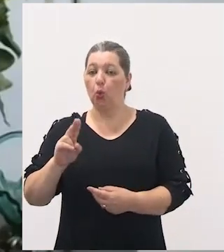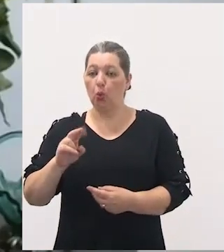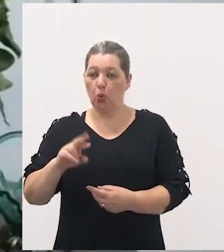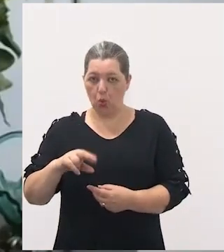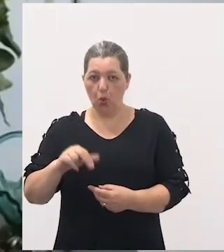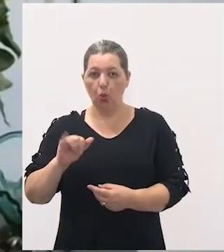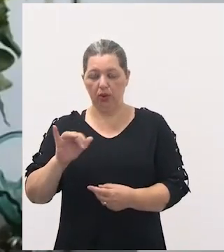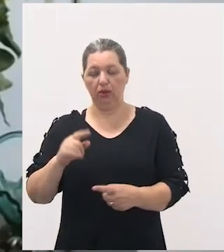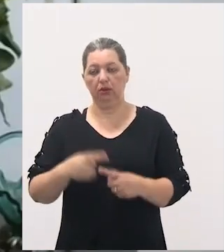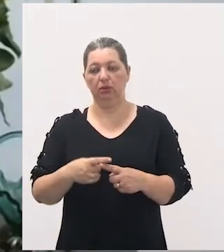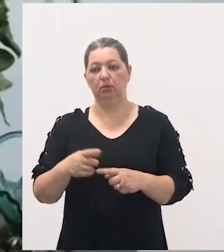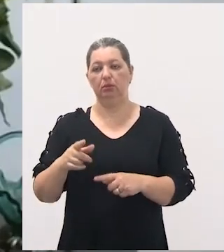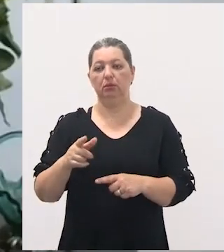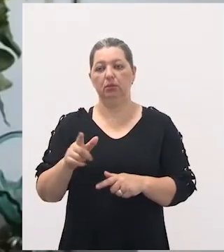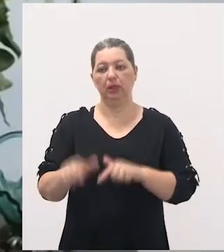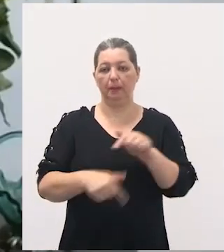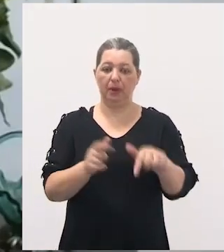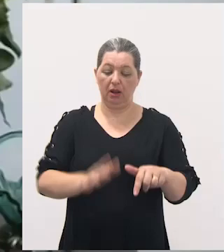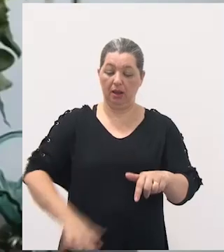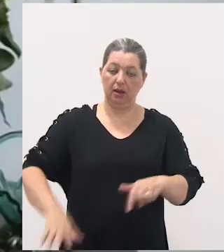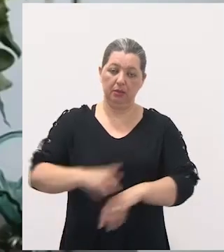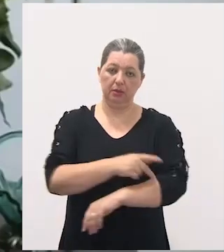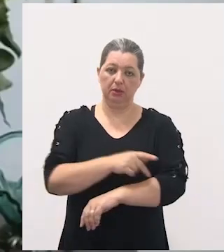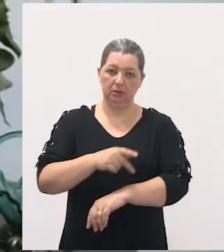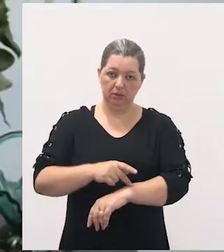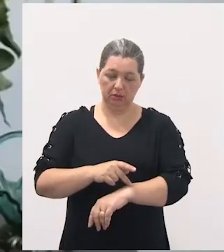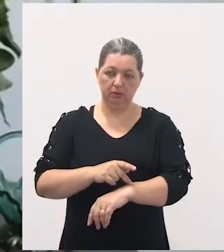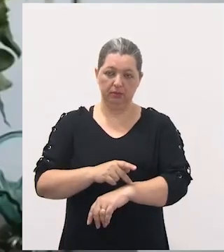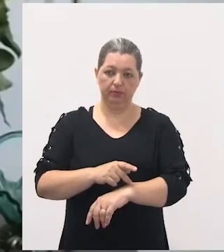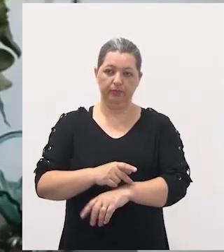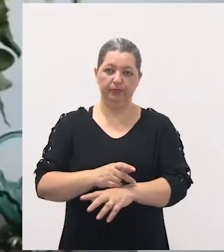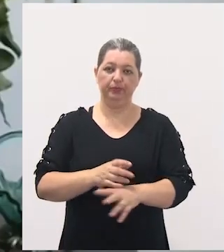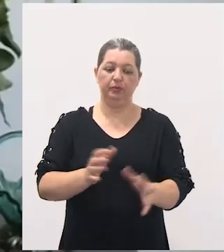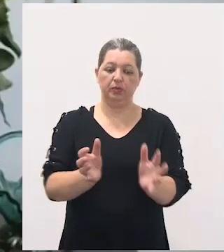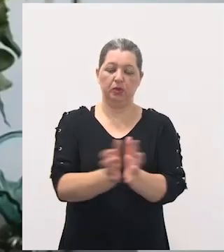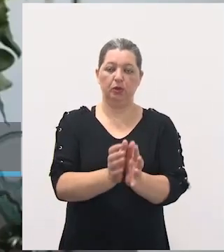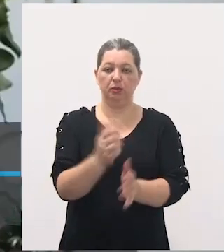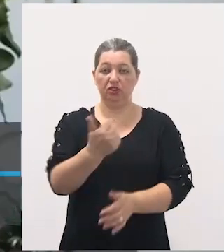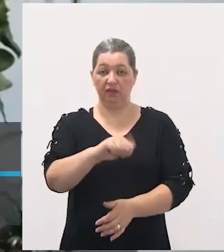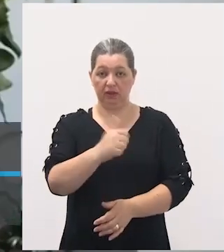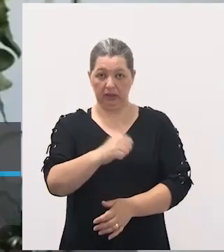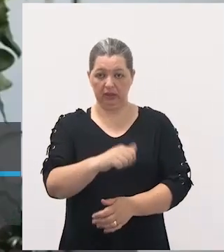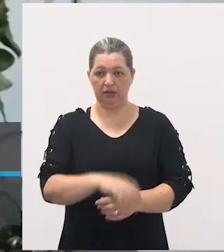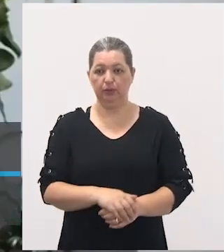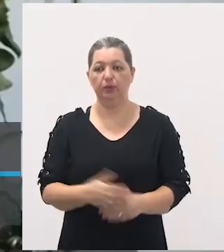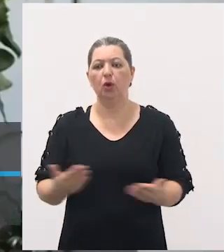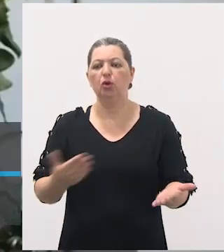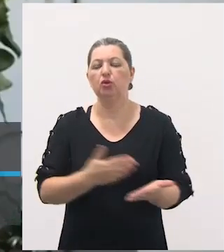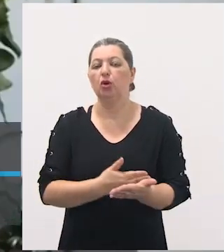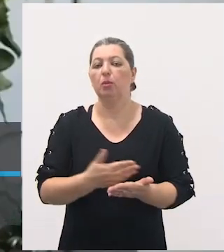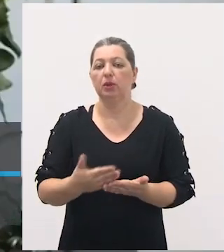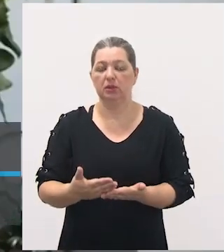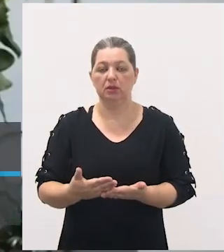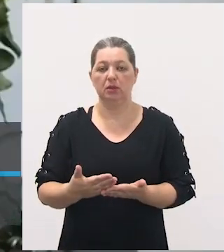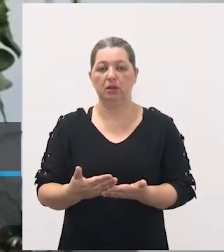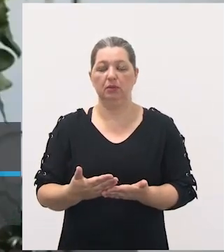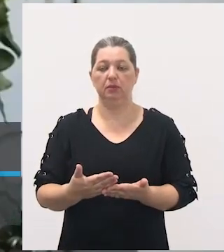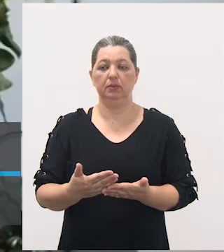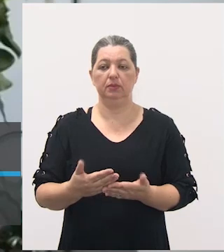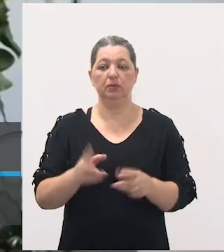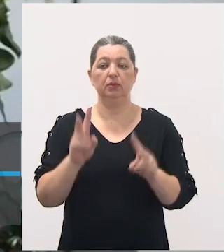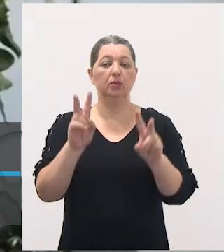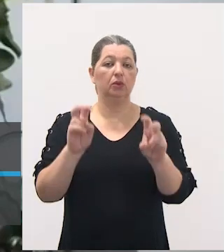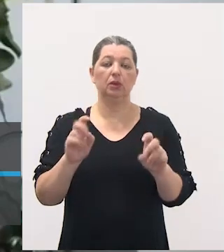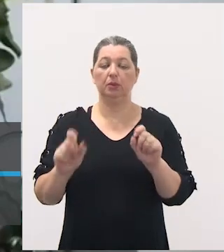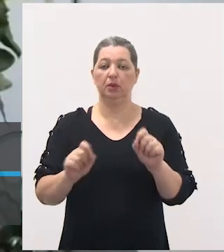coordenadoria pedagógica, no departamento de avaliação, e nós vamos conversar, então, hoje um pouquinho a respeito